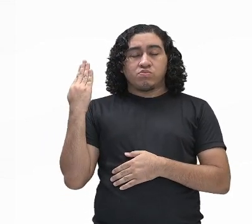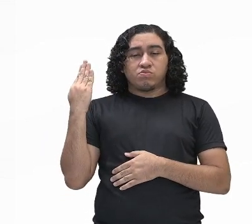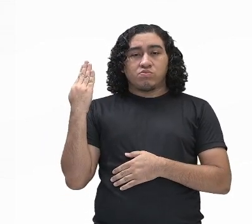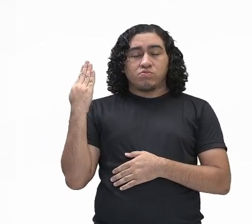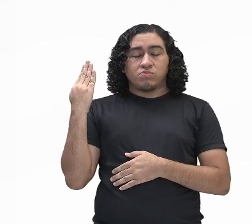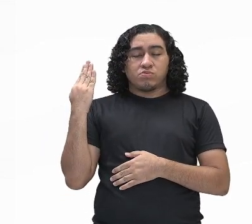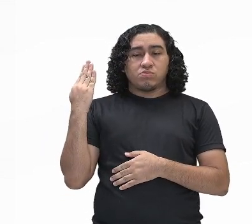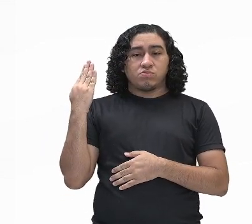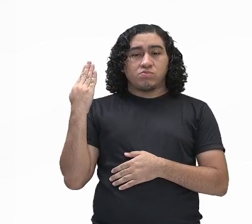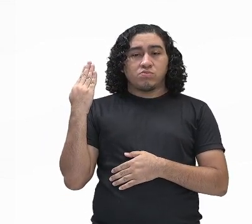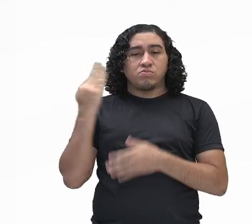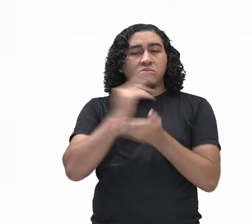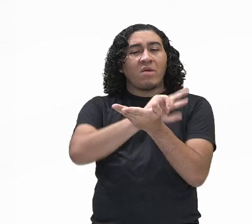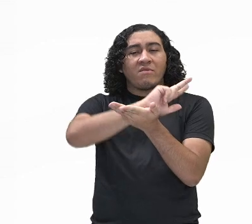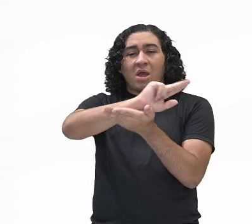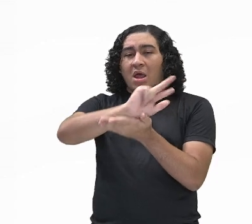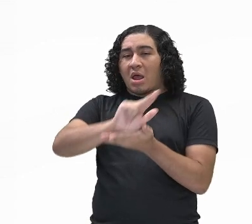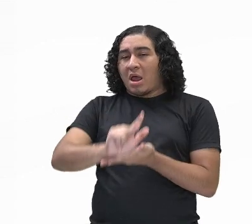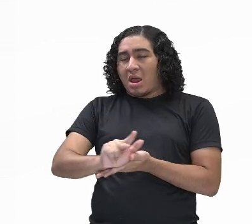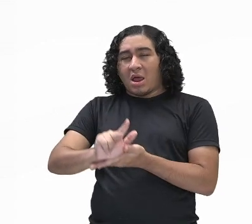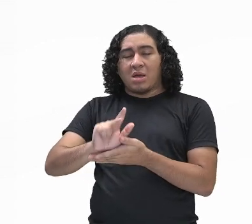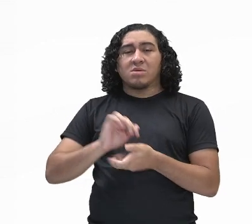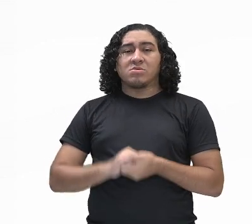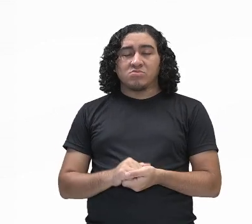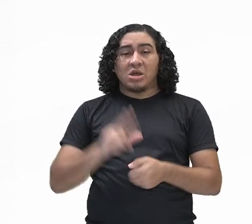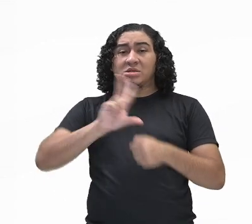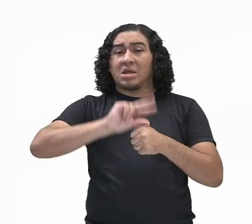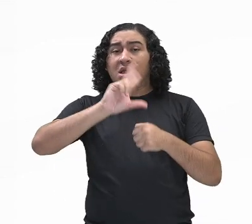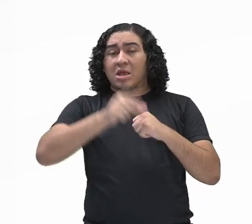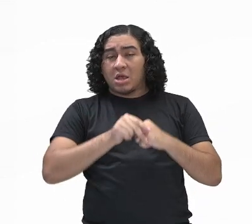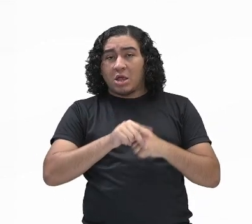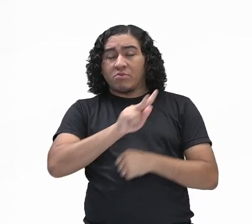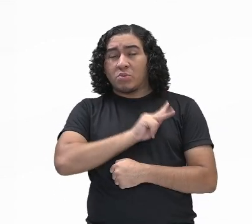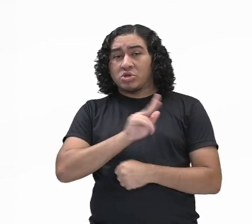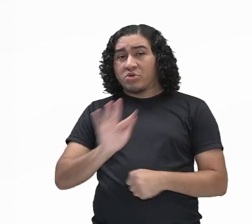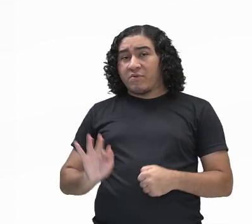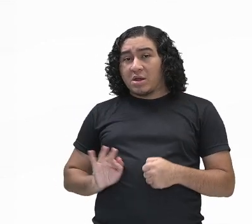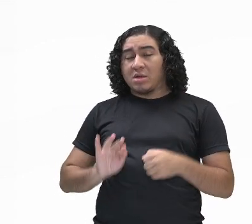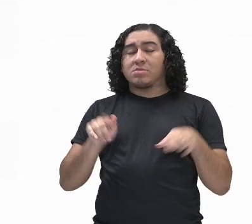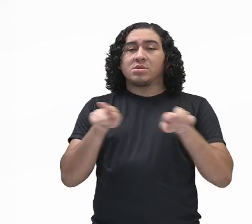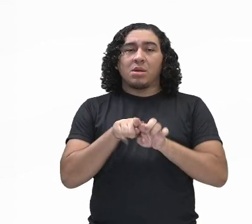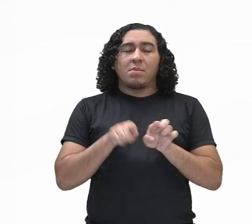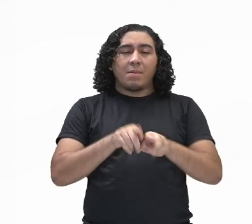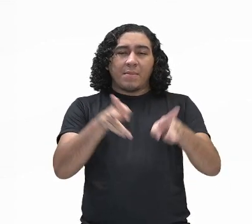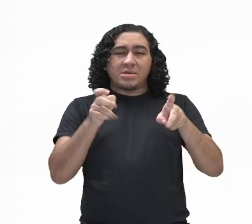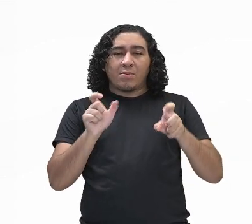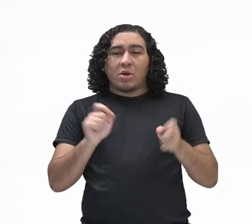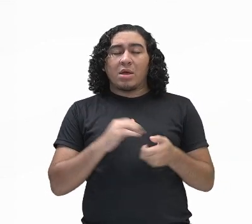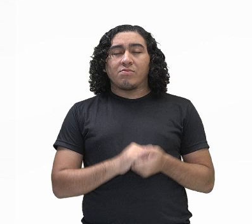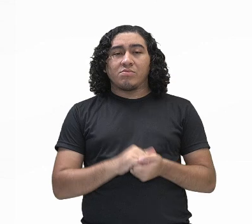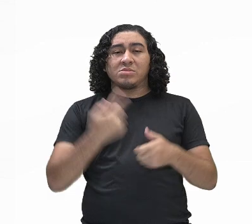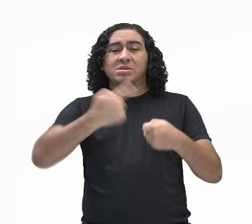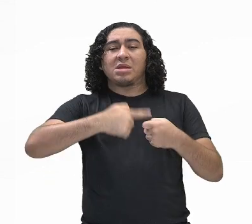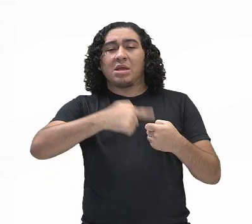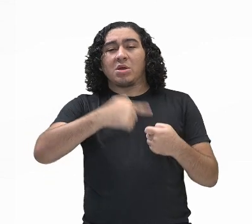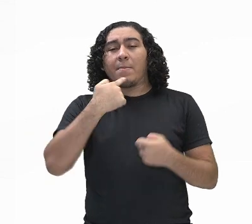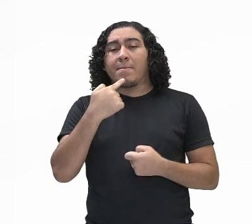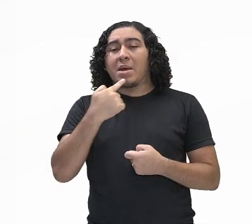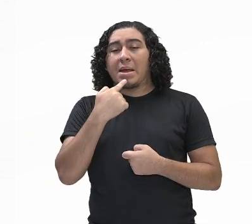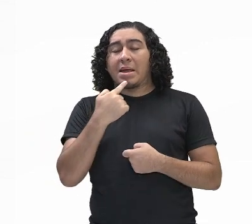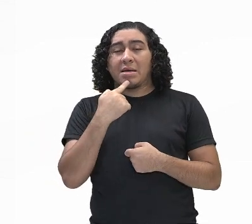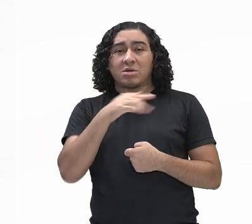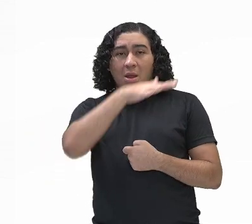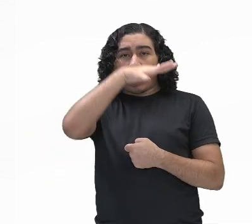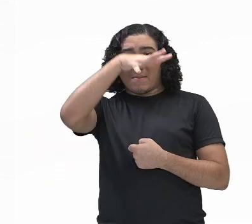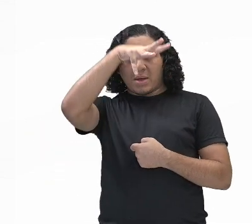da Eve, Itapiranga, Silves, Presidente Figueiredo, e observem também essas cidades bem próximas ali de